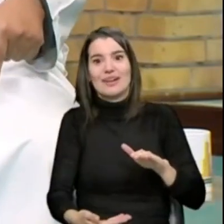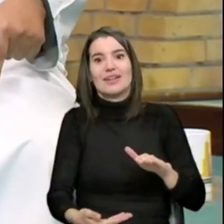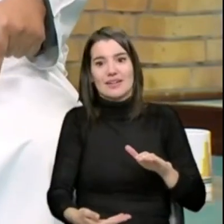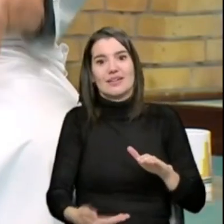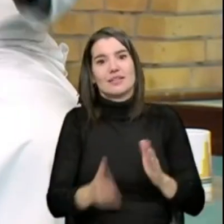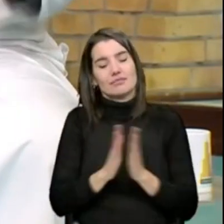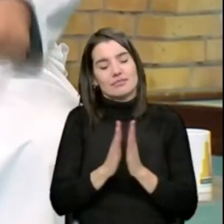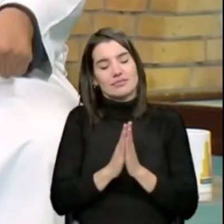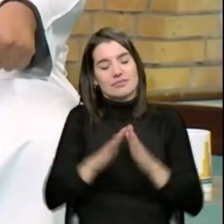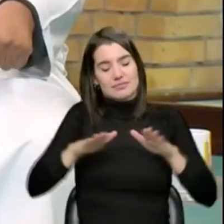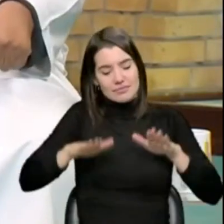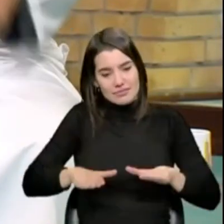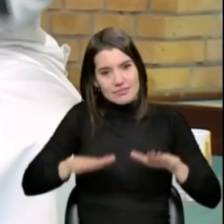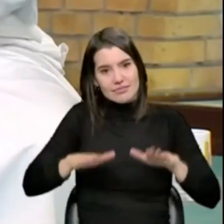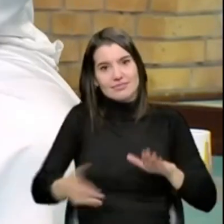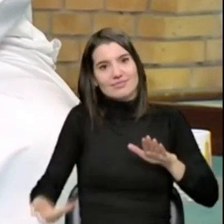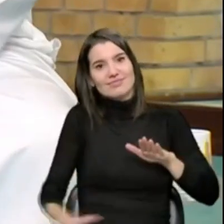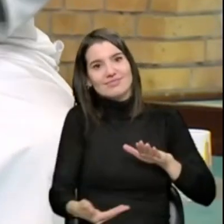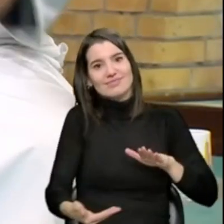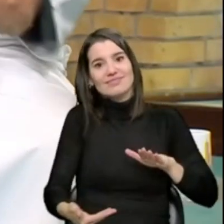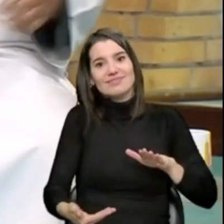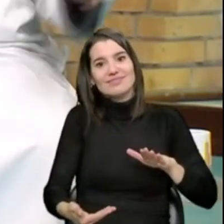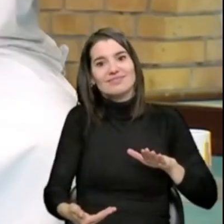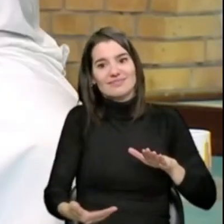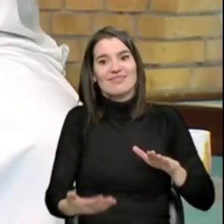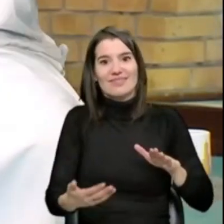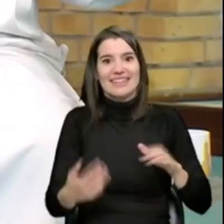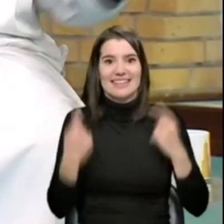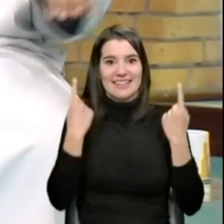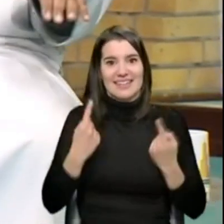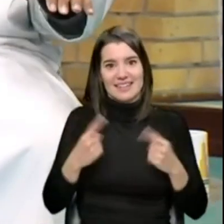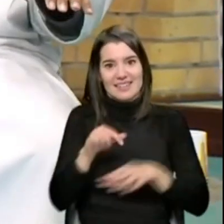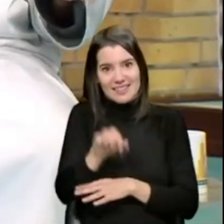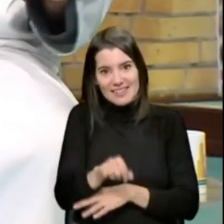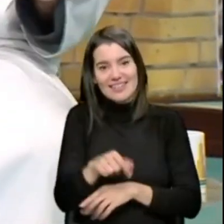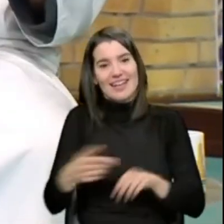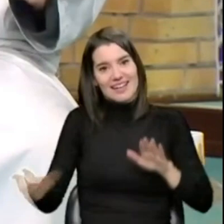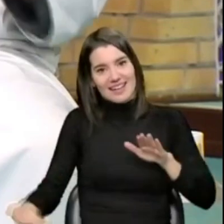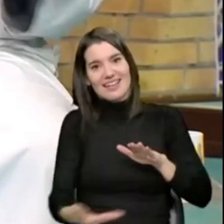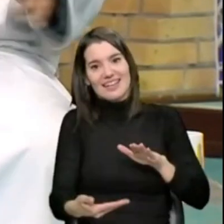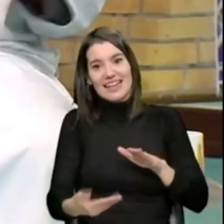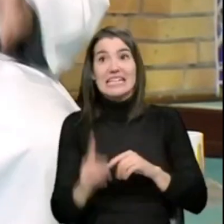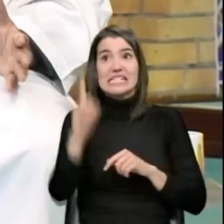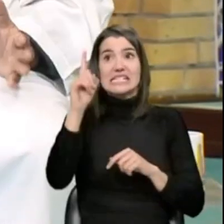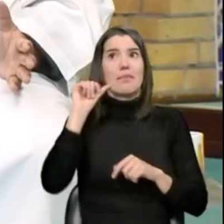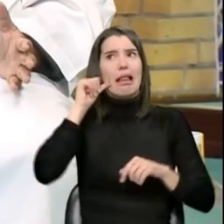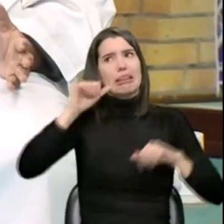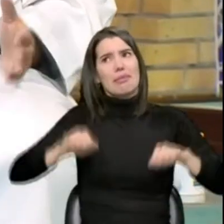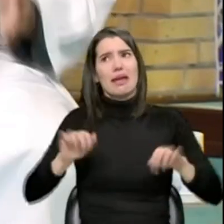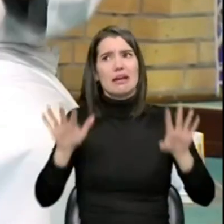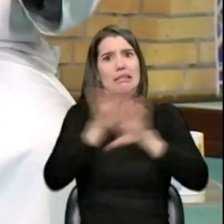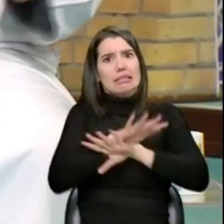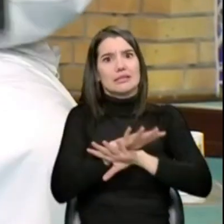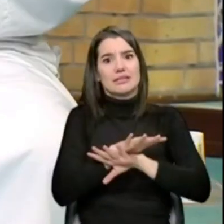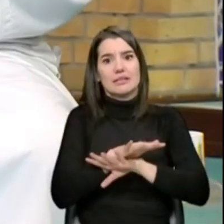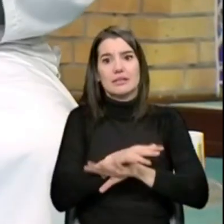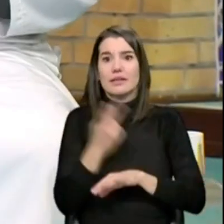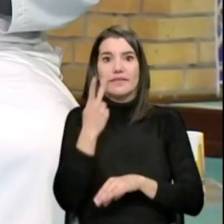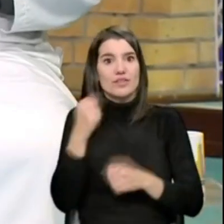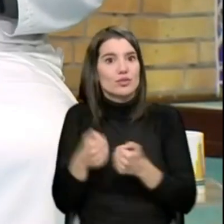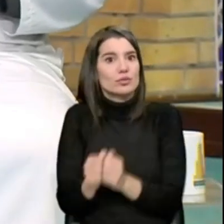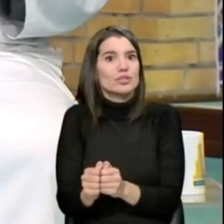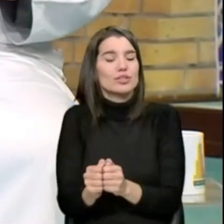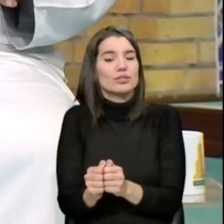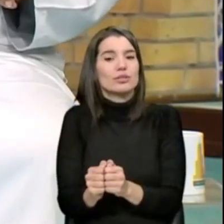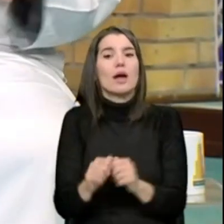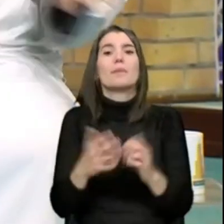mesquita. Ou seja, eles faziam a mesquita embaixo, a sinagoga embaixo, e lá em cima faziam uma espécie de uma taberna para camuflar. Viveram. Mas agora,